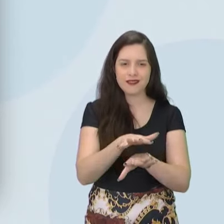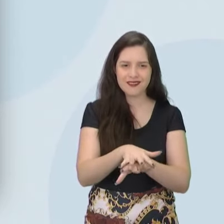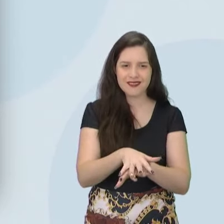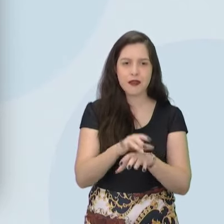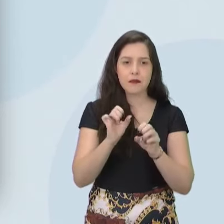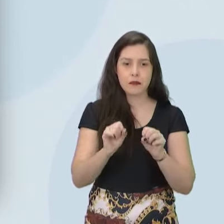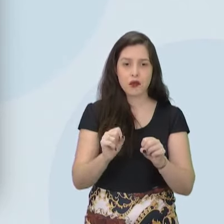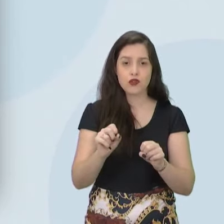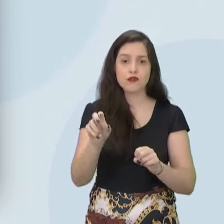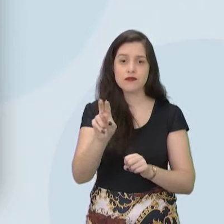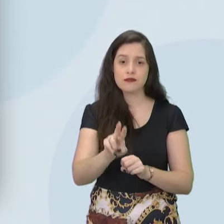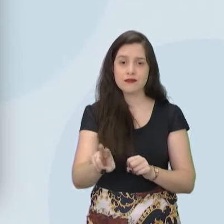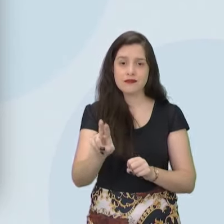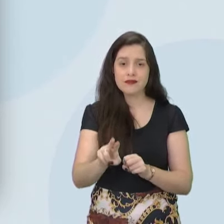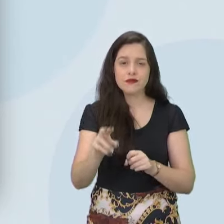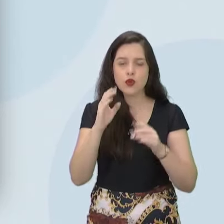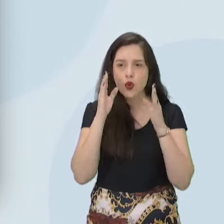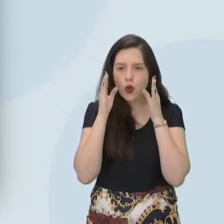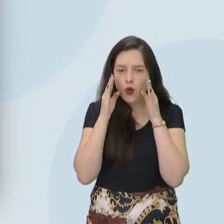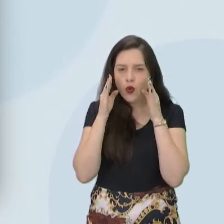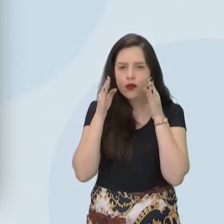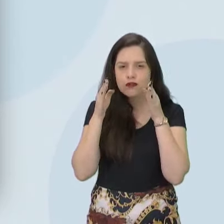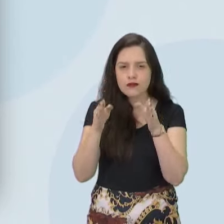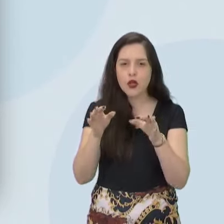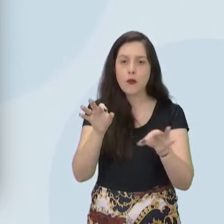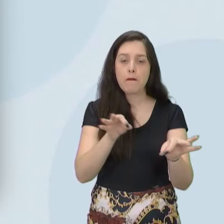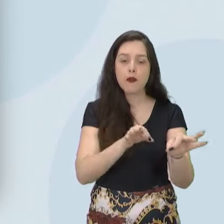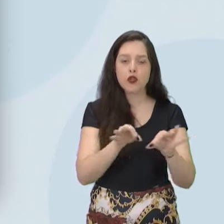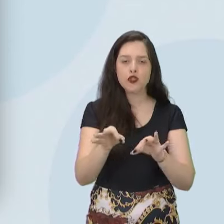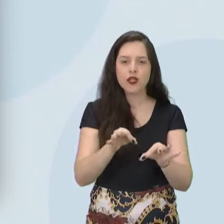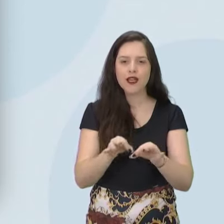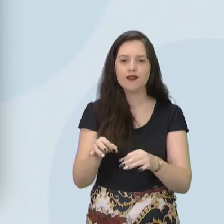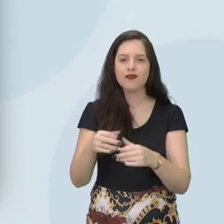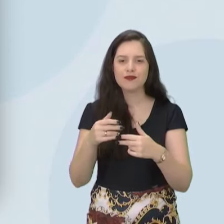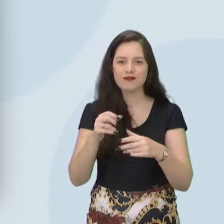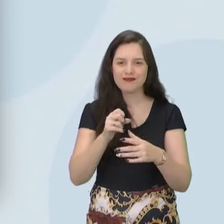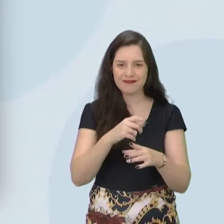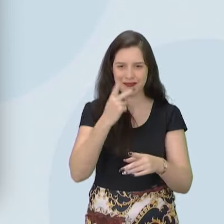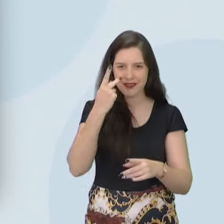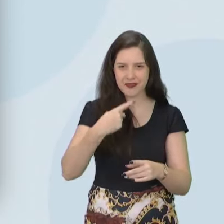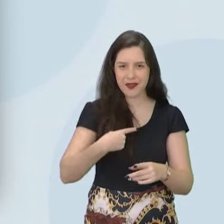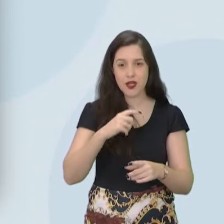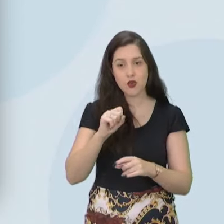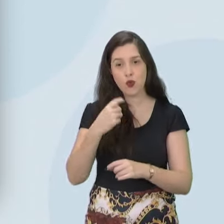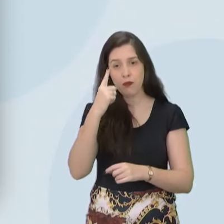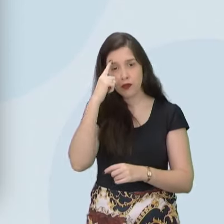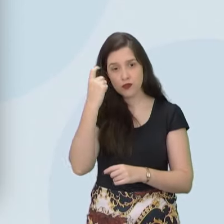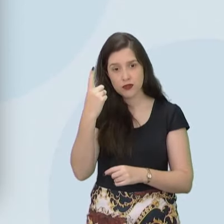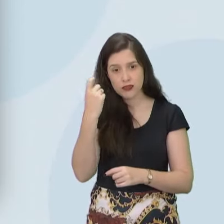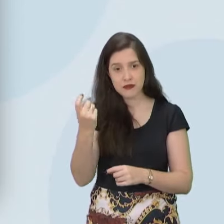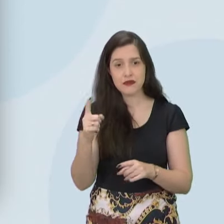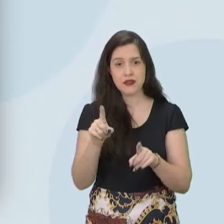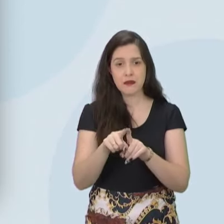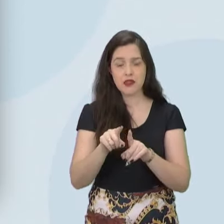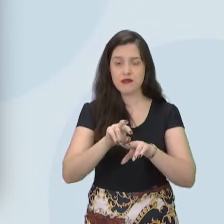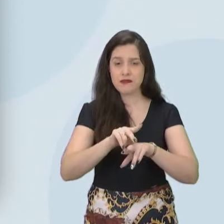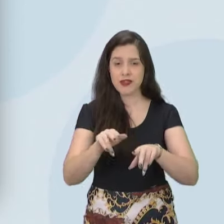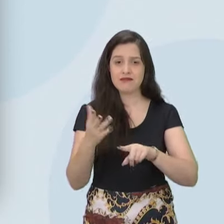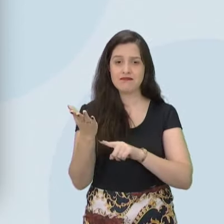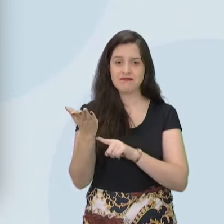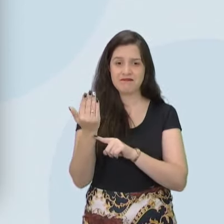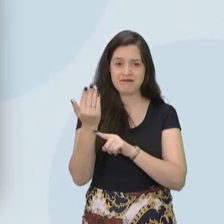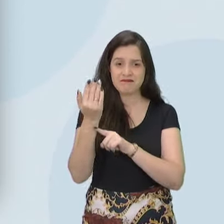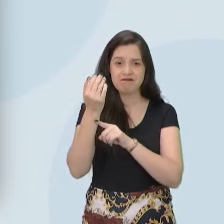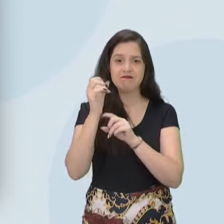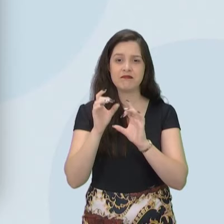ser utilizados na concretização de projetos sociais ou produtivos, considerando as diversas tecnologias disponíveis e